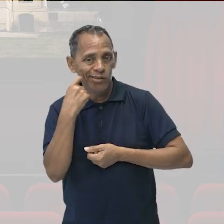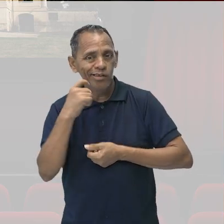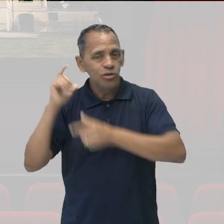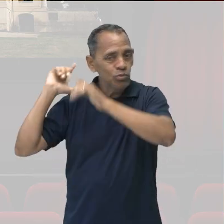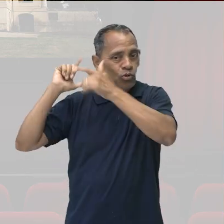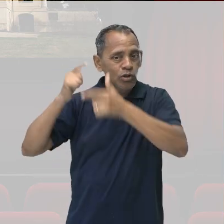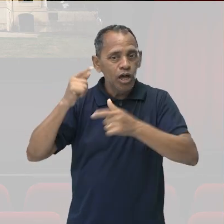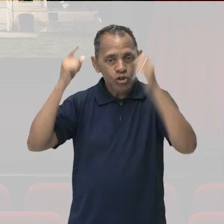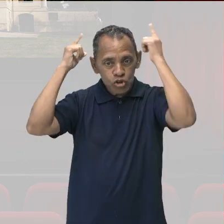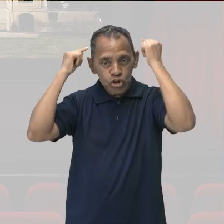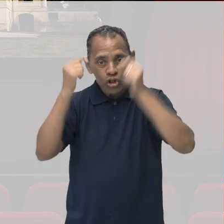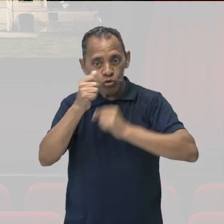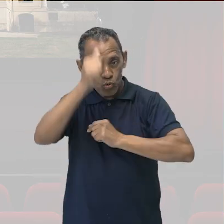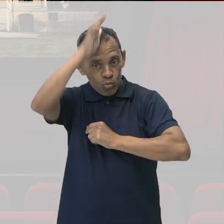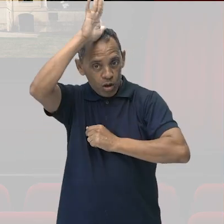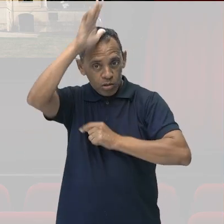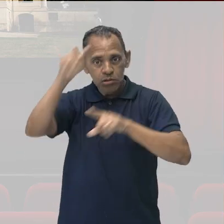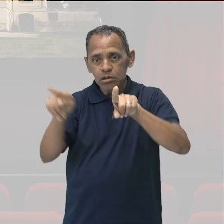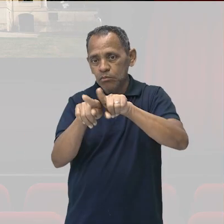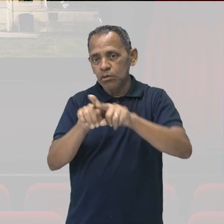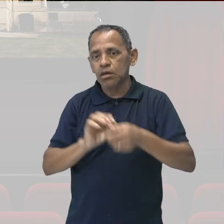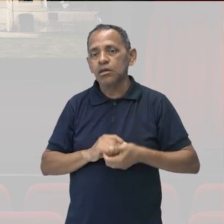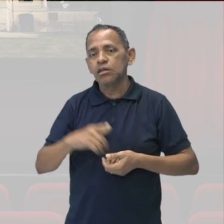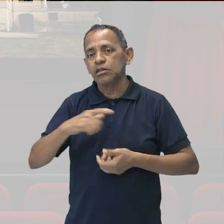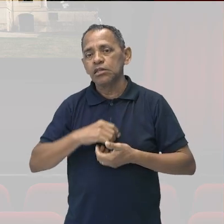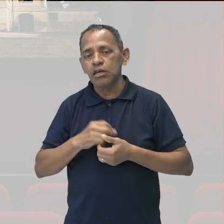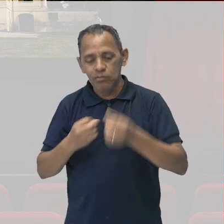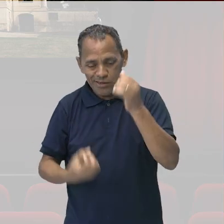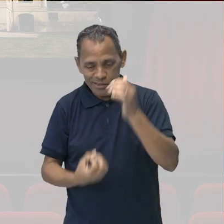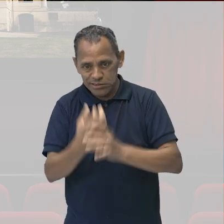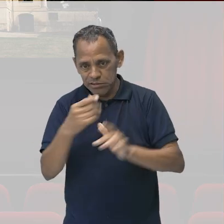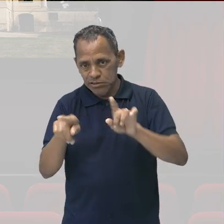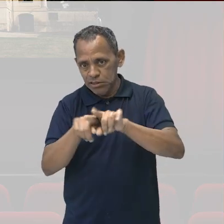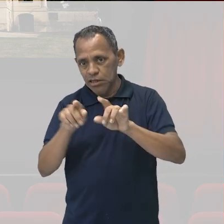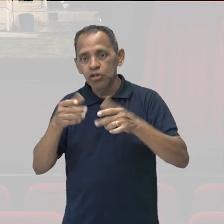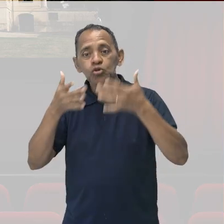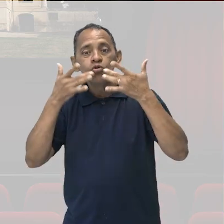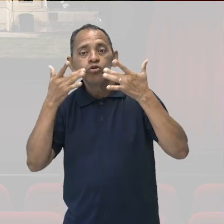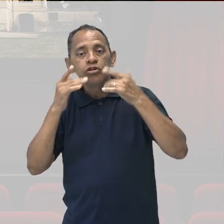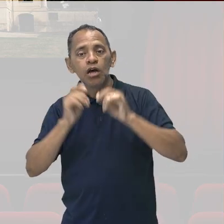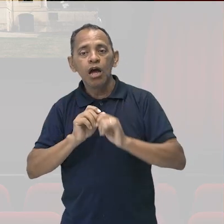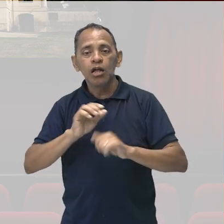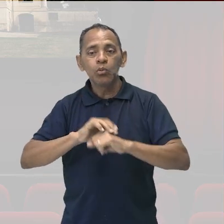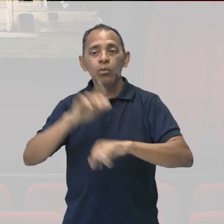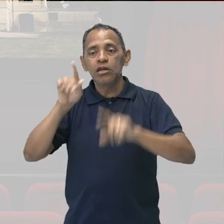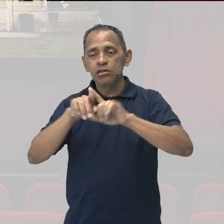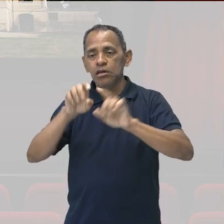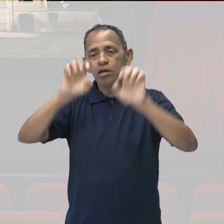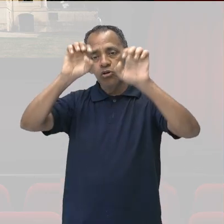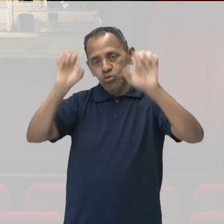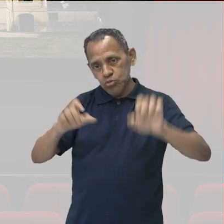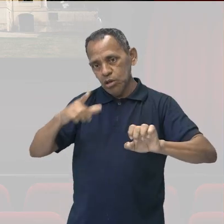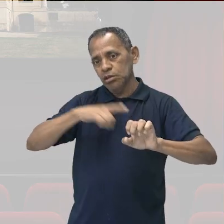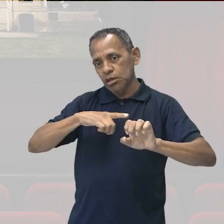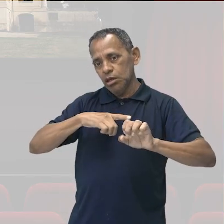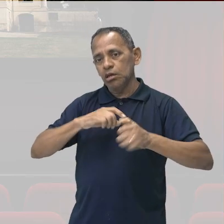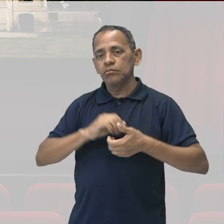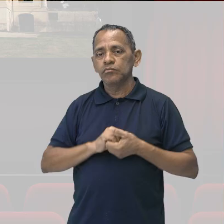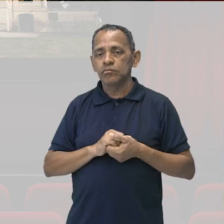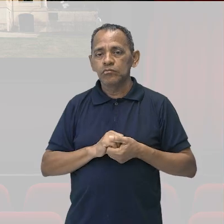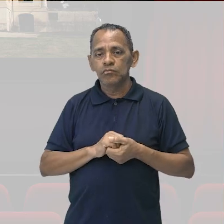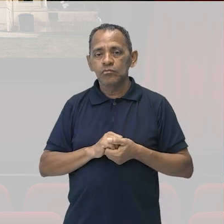renomado interesse pelos clássicos gregos e romanos e levou ao surgimento de um teatro